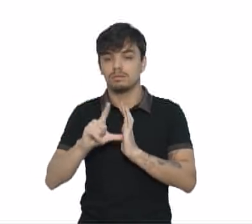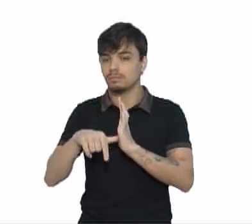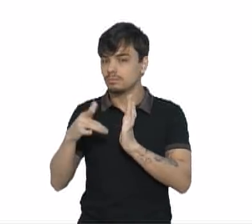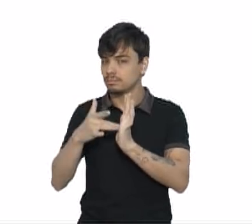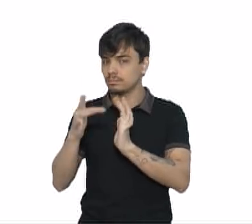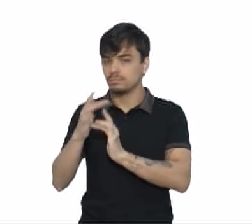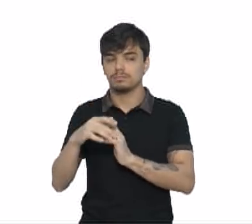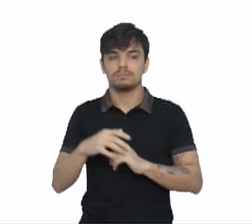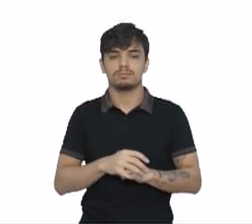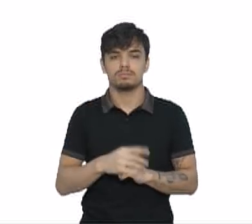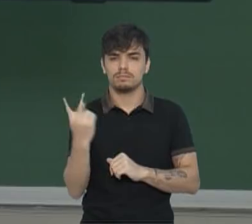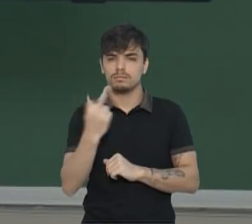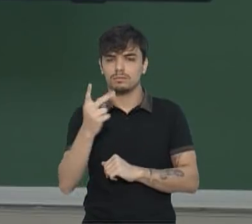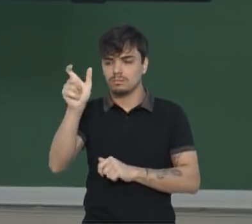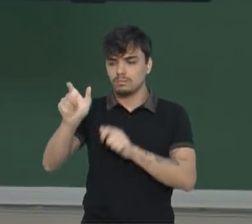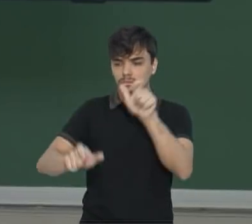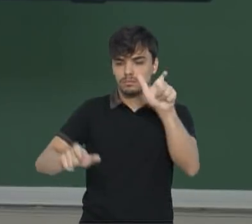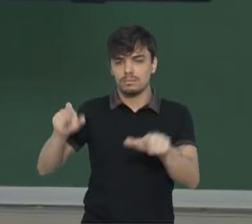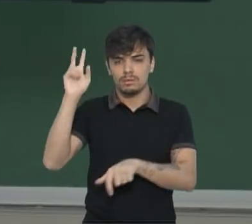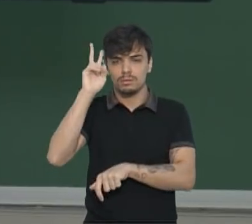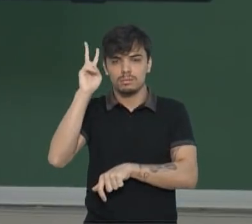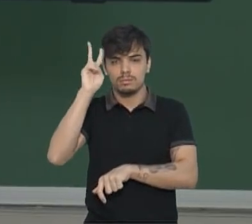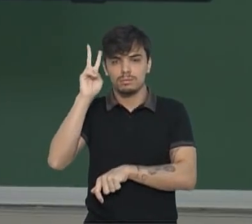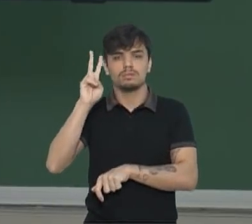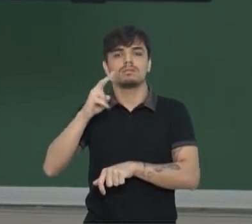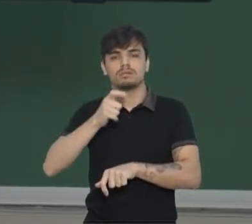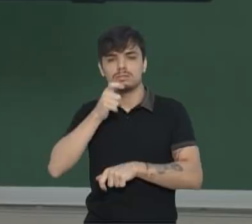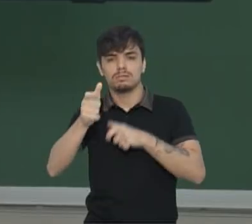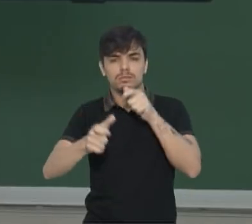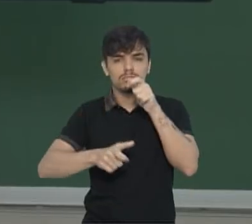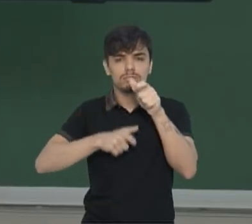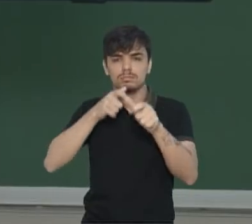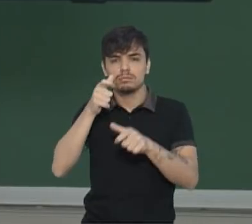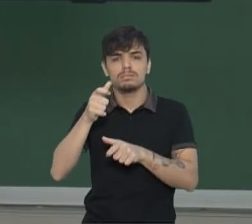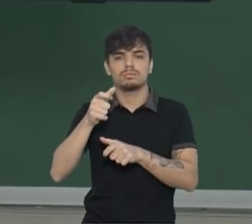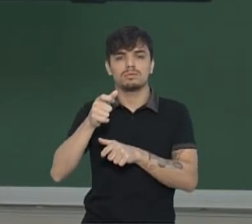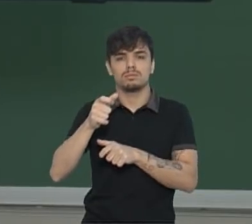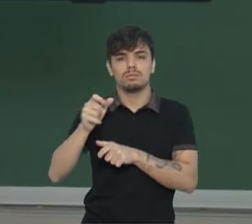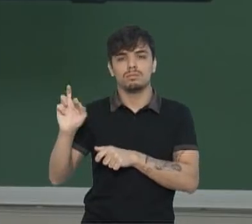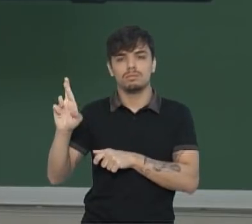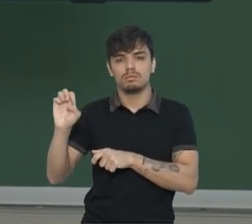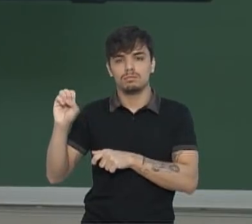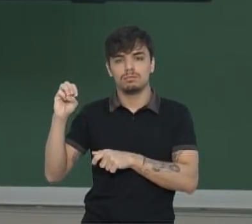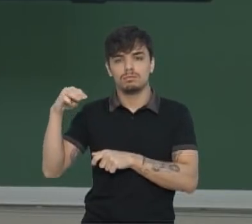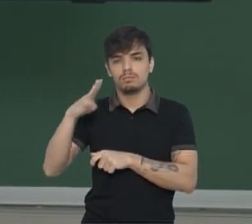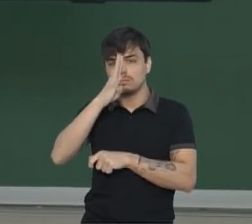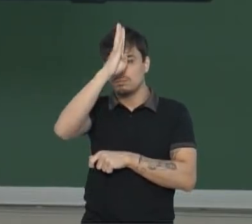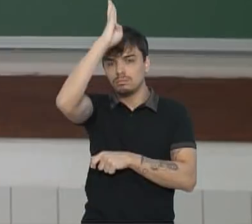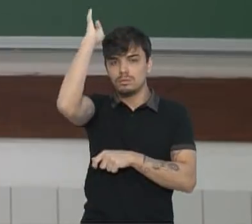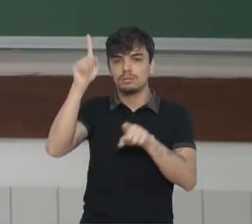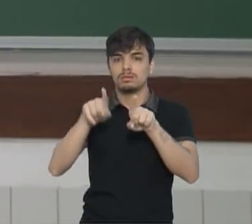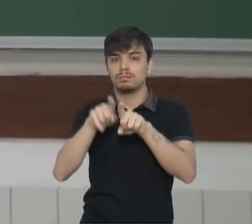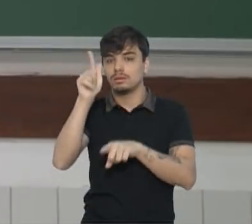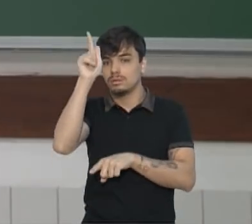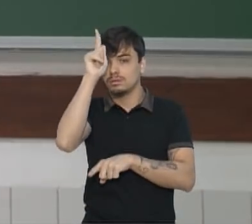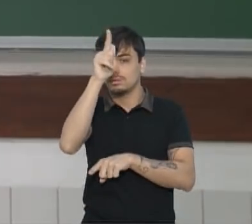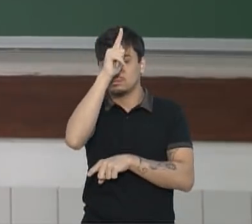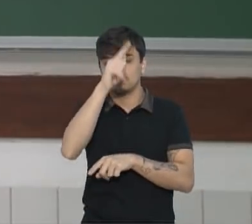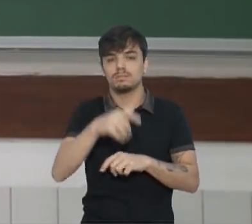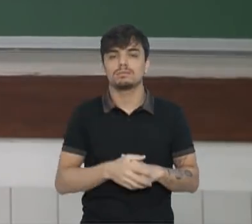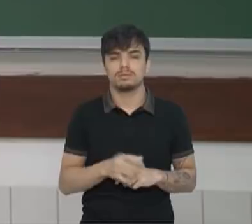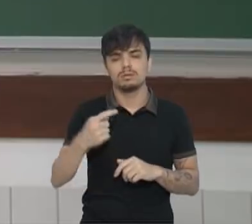Então, são dois historiadores antigos citando, né, um romano e um grego, citando os godos. Então, a gente sabe que os